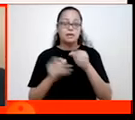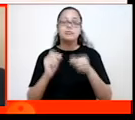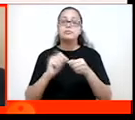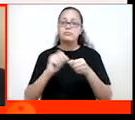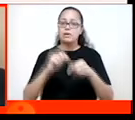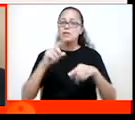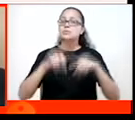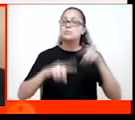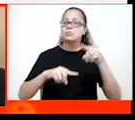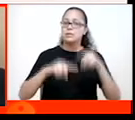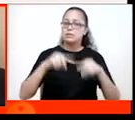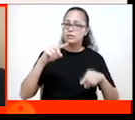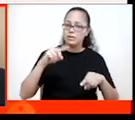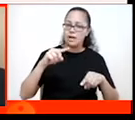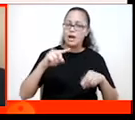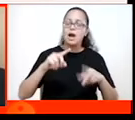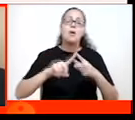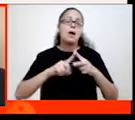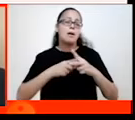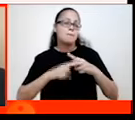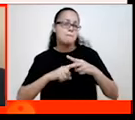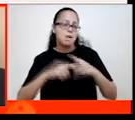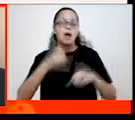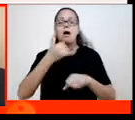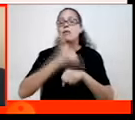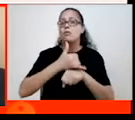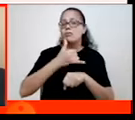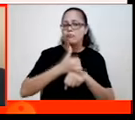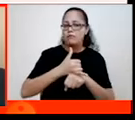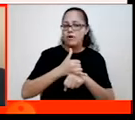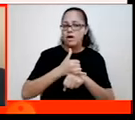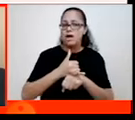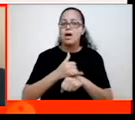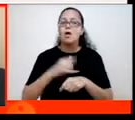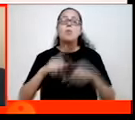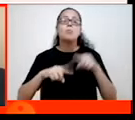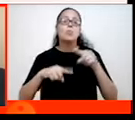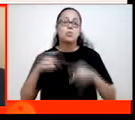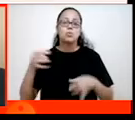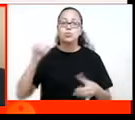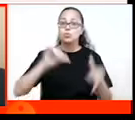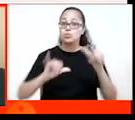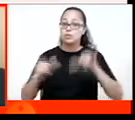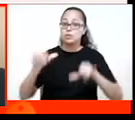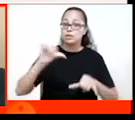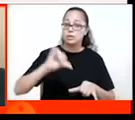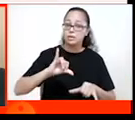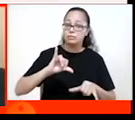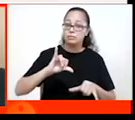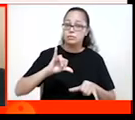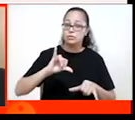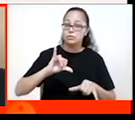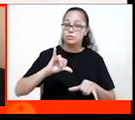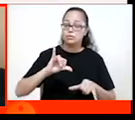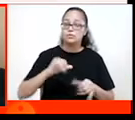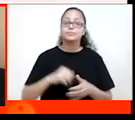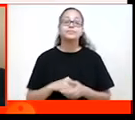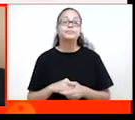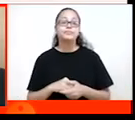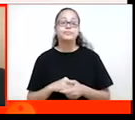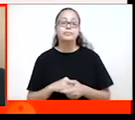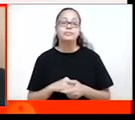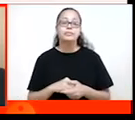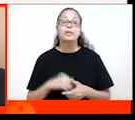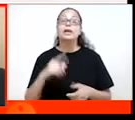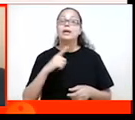a matéria-prima, as máquinas e ferramentas pesadas, o ferro, o aço, produtos químicos, né? E como indústria de bens intermediários, nós temos como